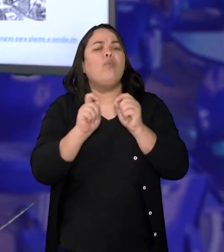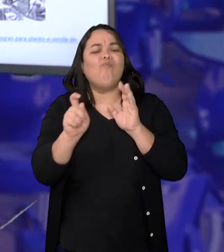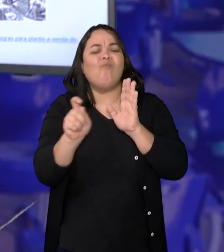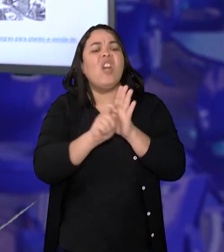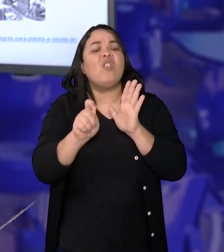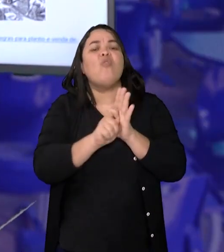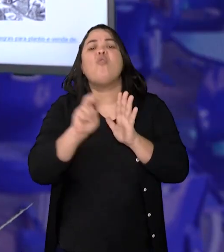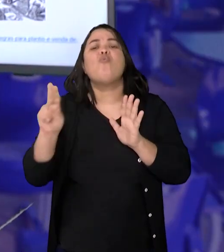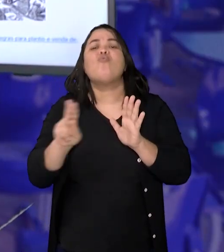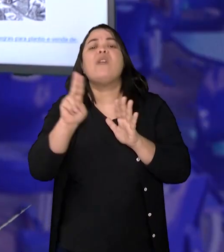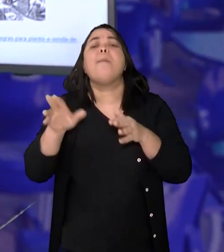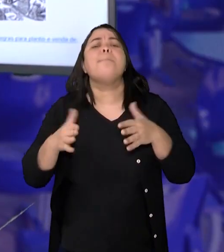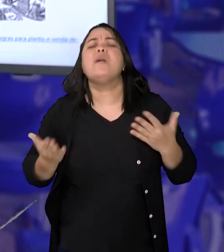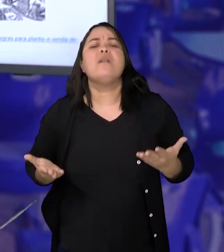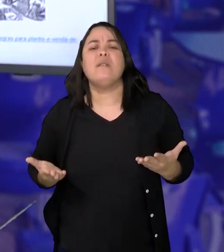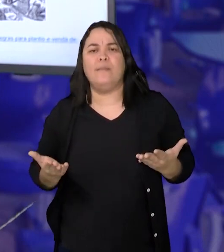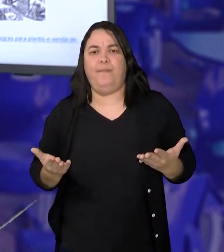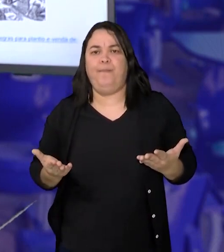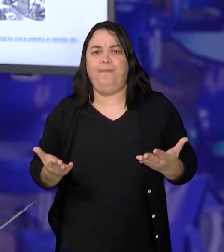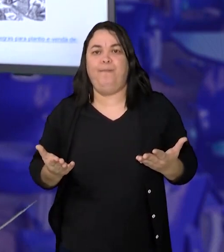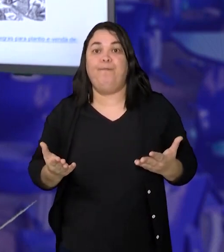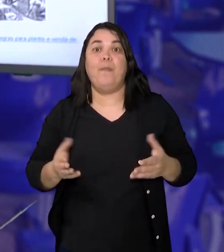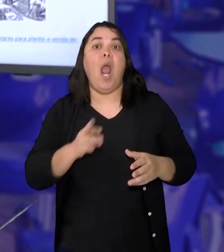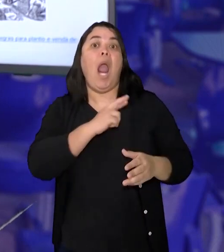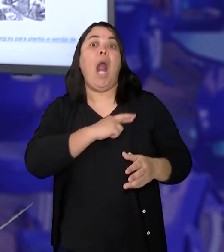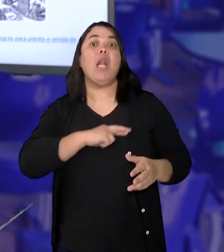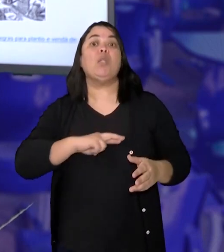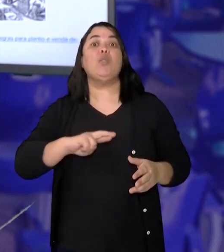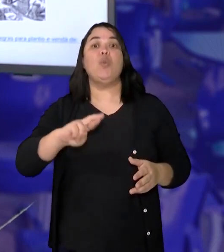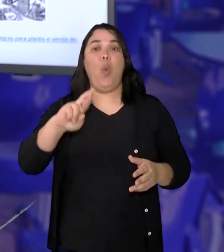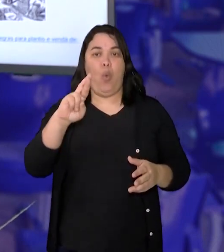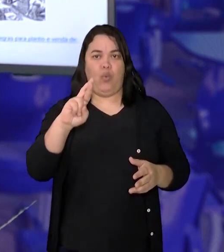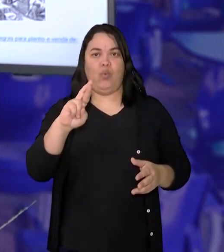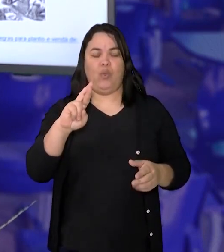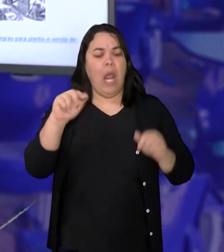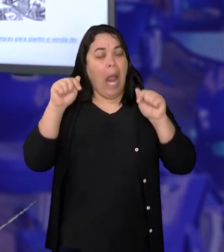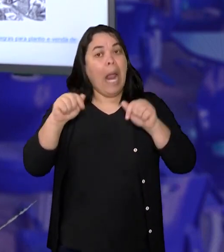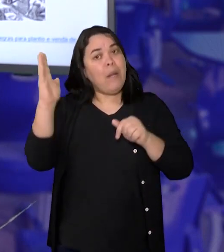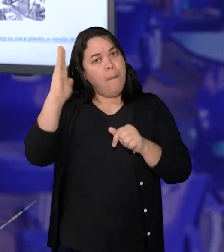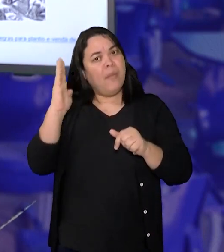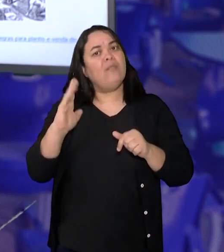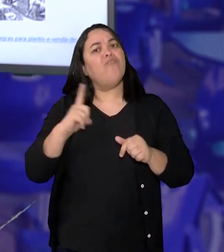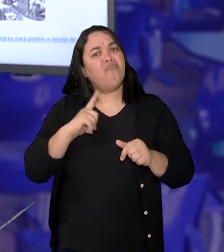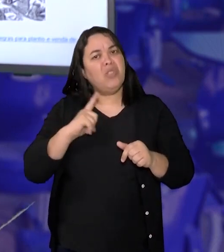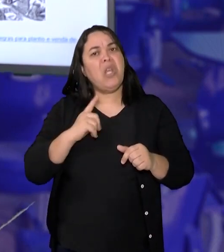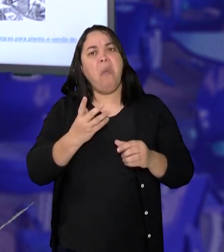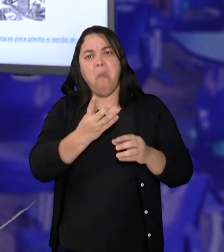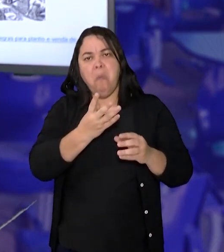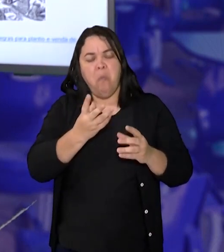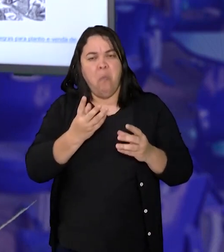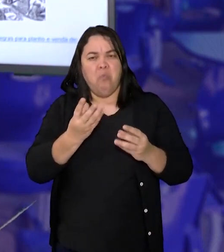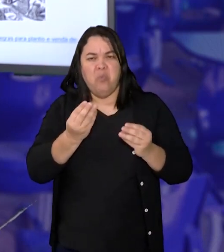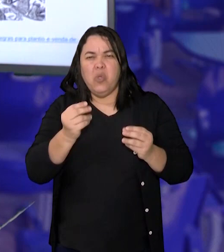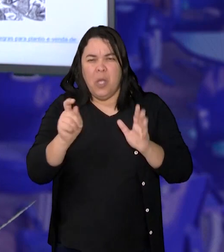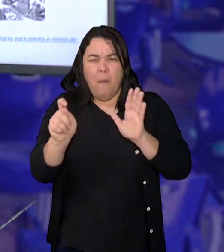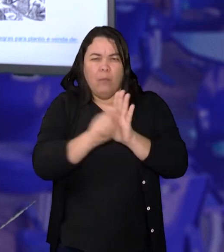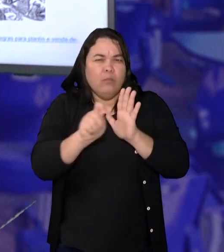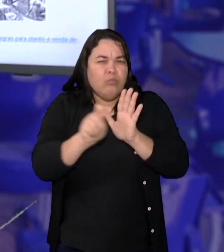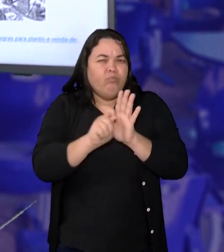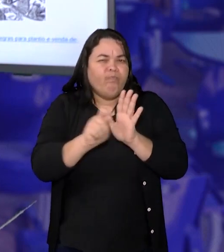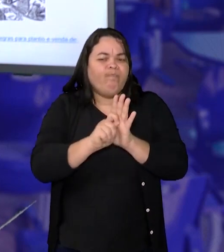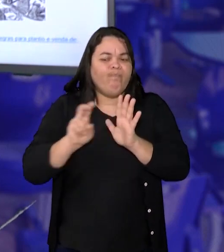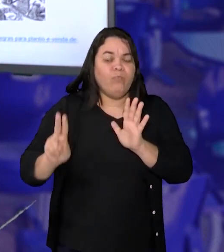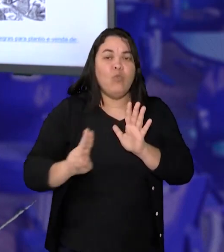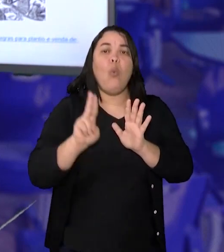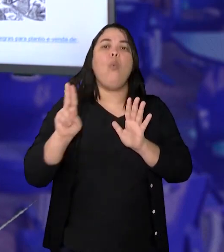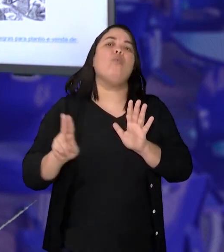ela foi sendo utilizada durante um tempo, que foi para uso religioso. Principalmente aqui no Brasil, a gente tem muitas drogas que